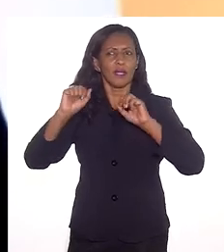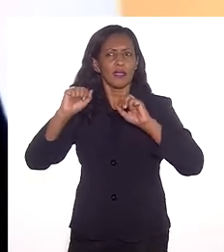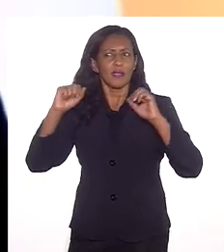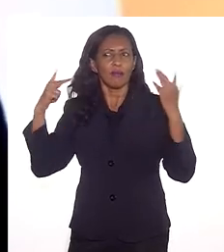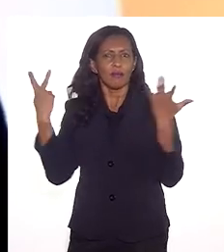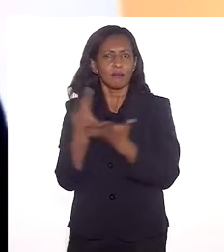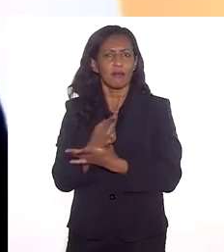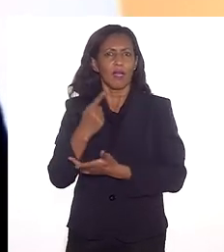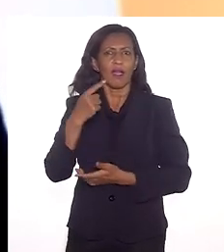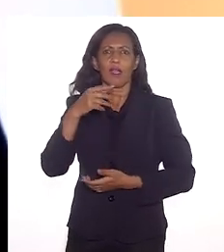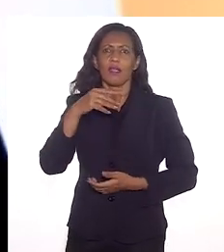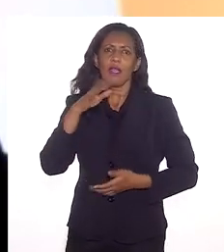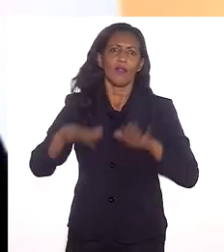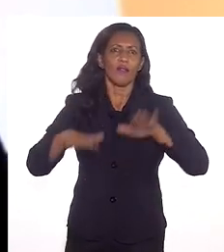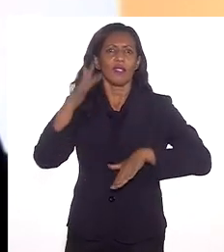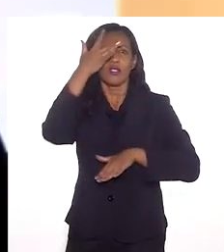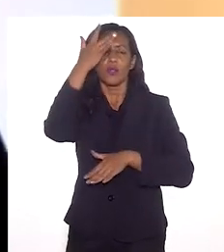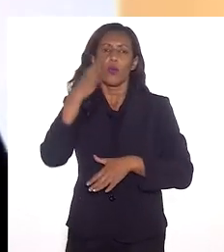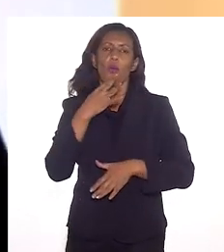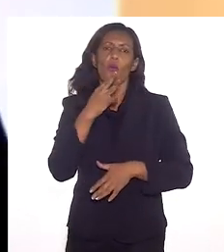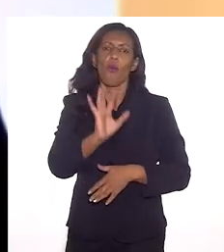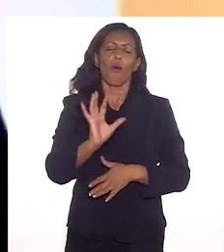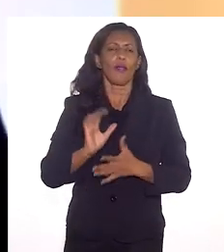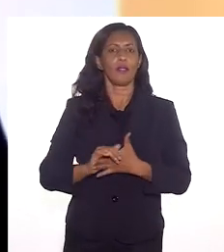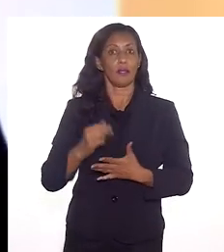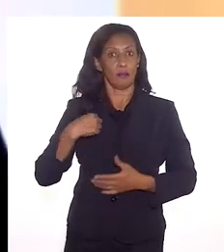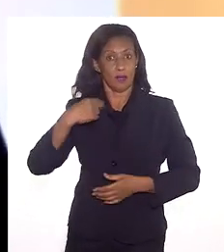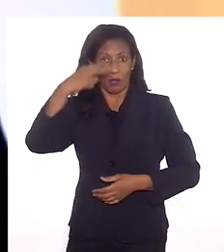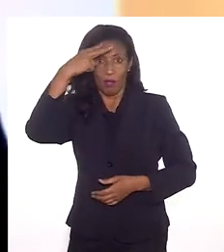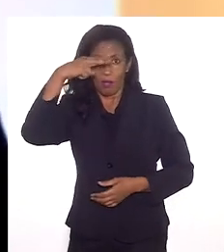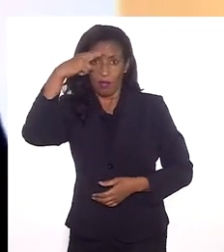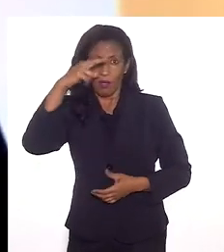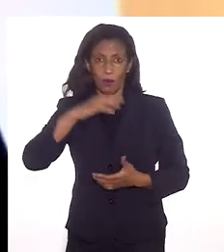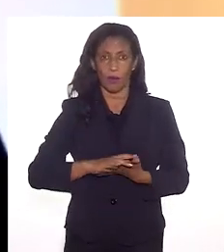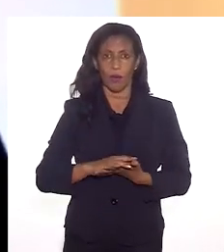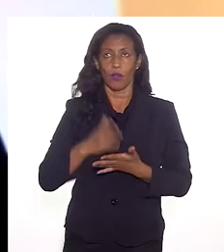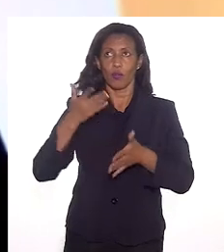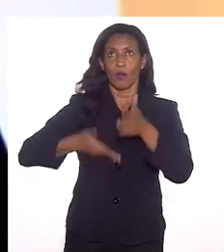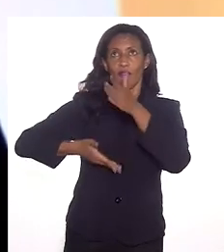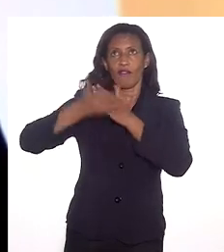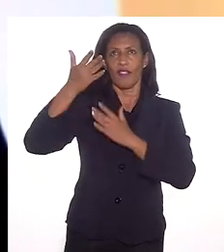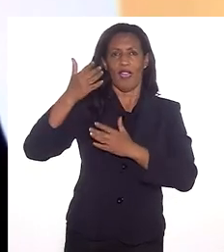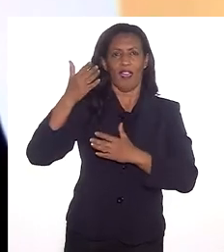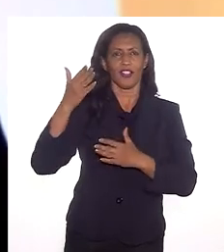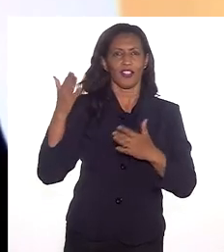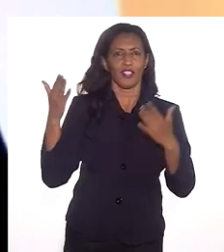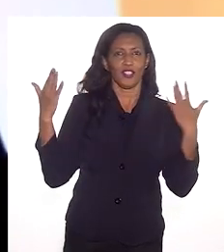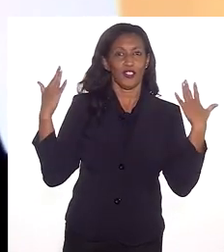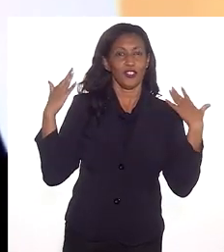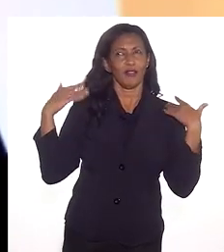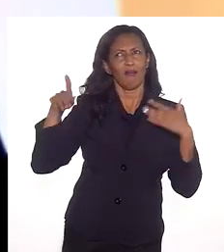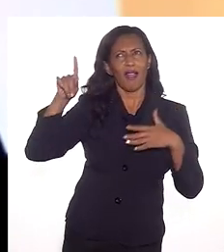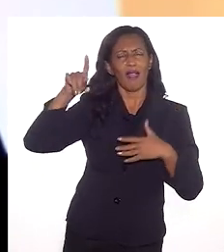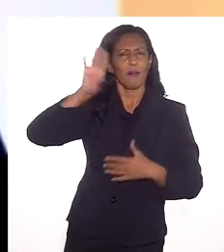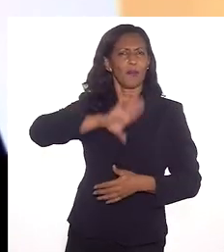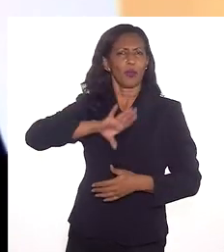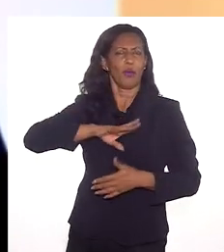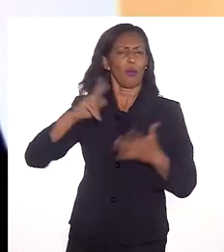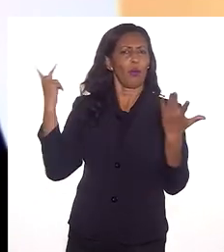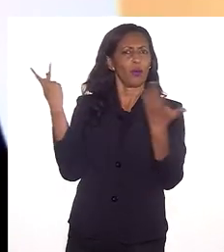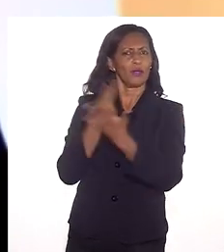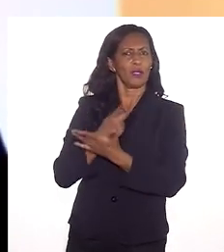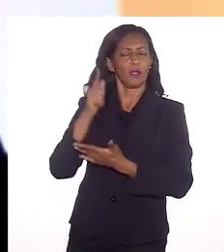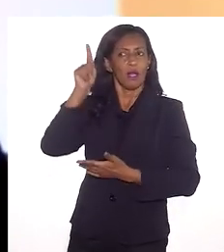evento porque talvez as pessoas não conheço não tenham tido notícia mas eu me lembro de uma viagem de férias por acaso tá em Portugal